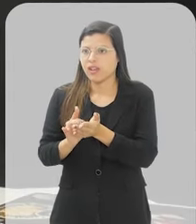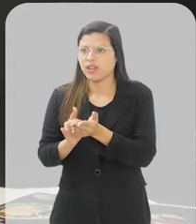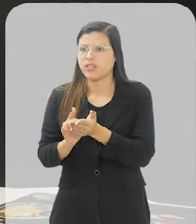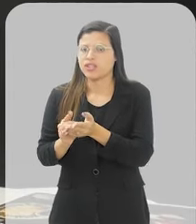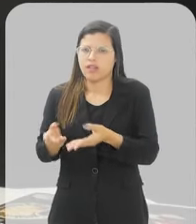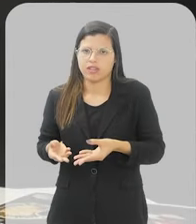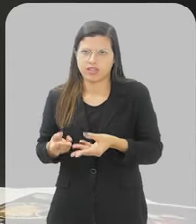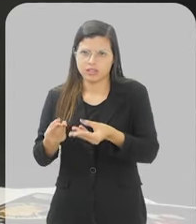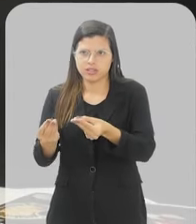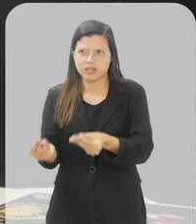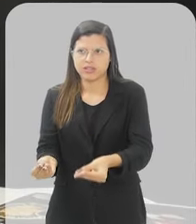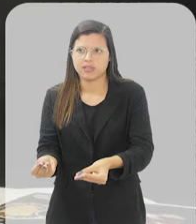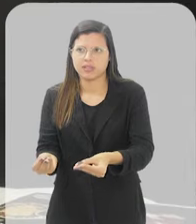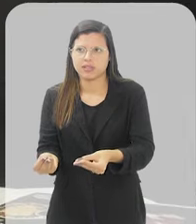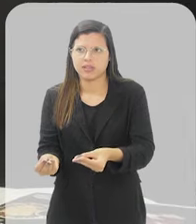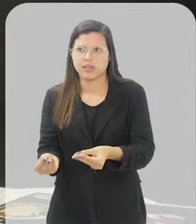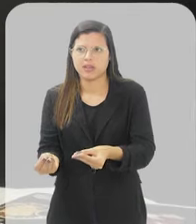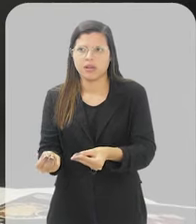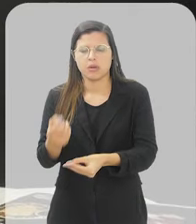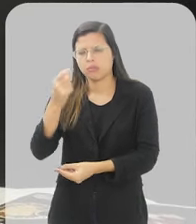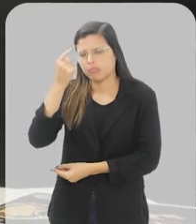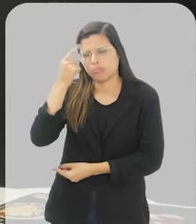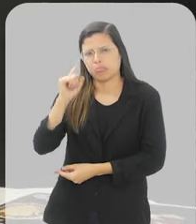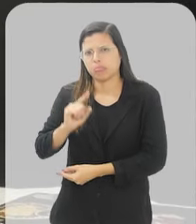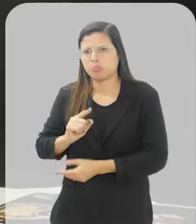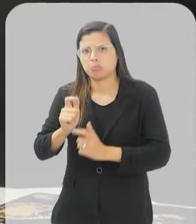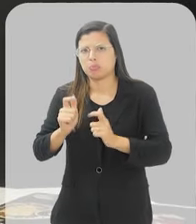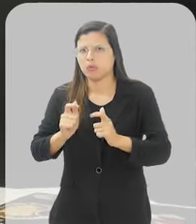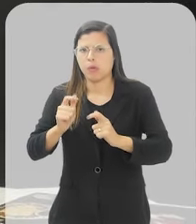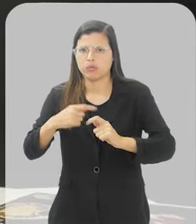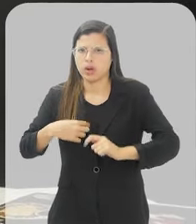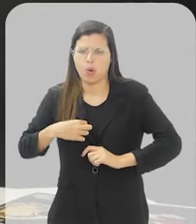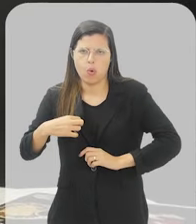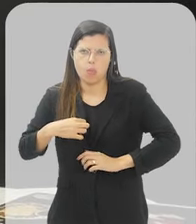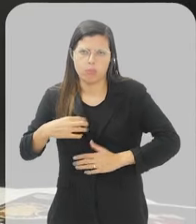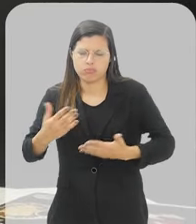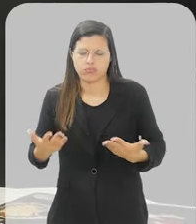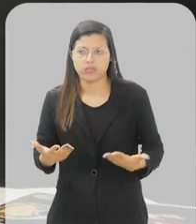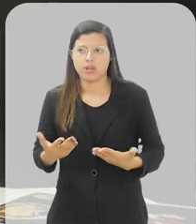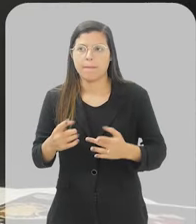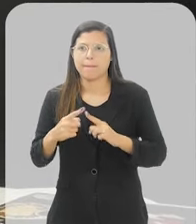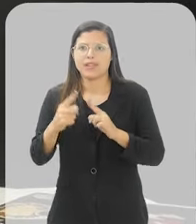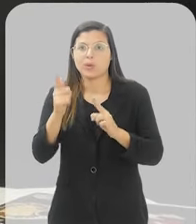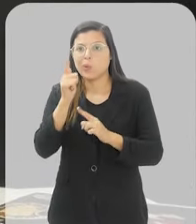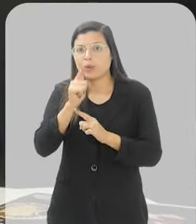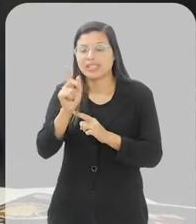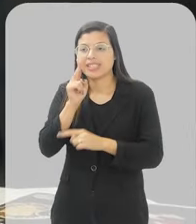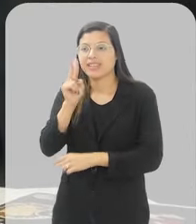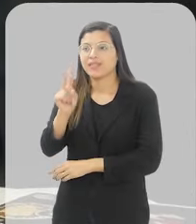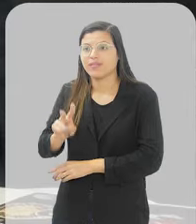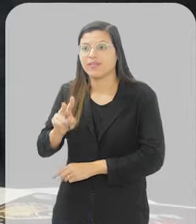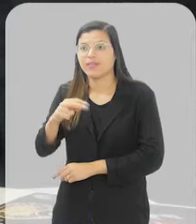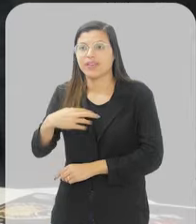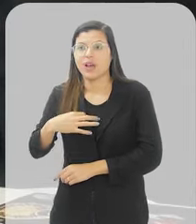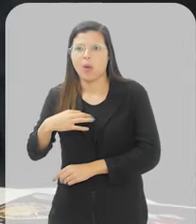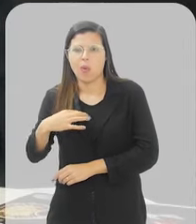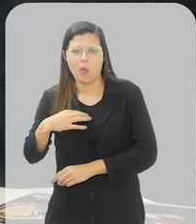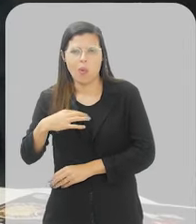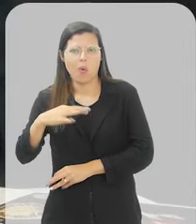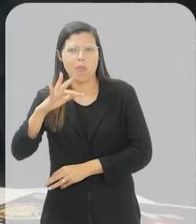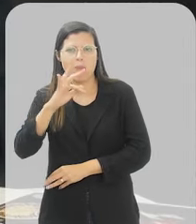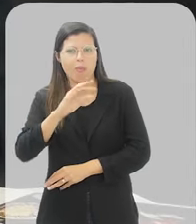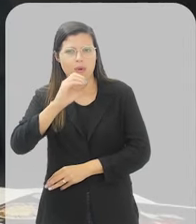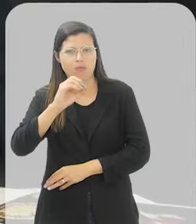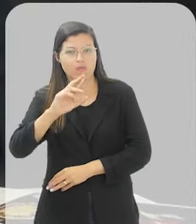doaram essas roupas para o governo do Estado. Não sei onde é que essas roupas estão, mas eu tive acesso às roupas, sim, né? O bonito era